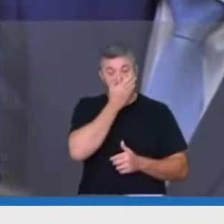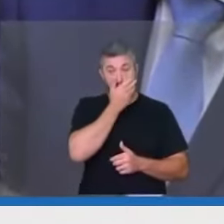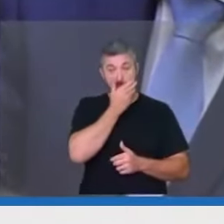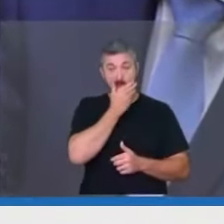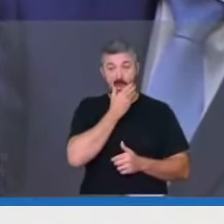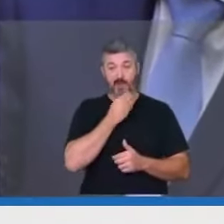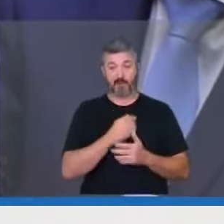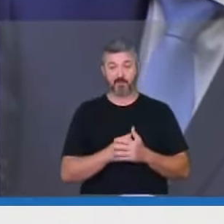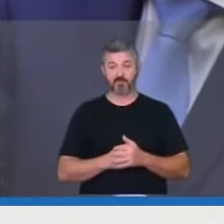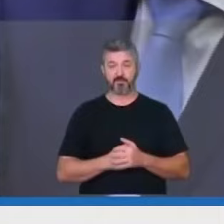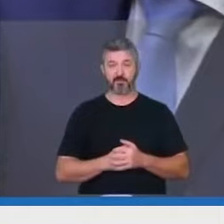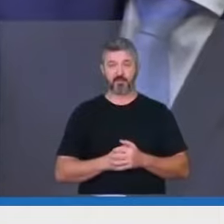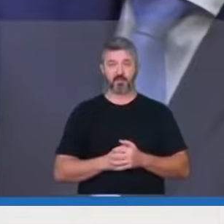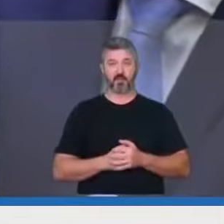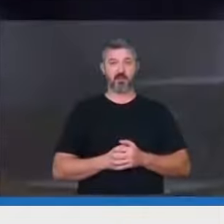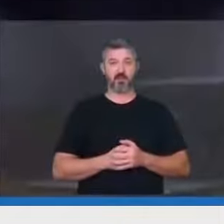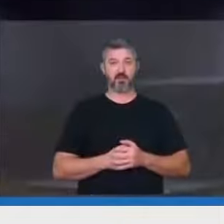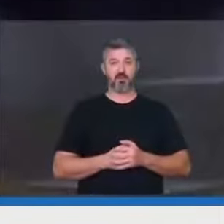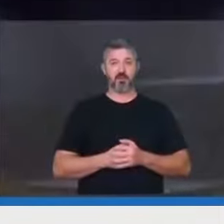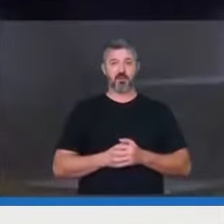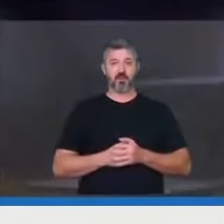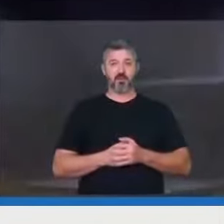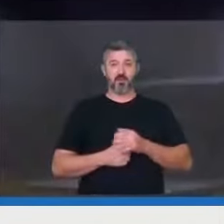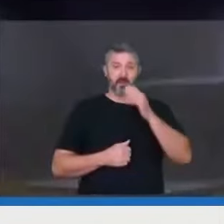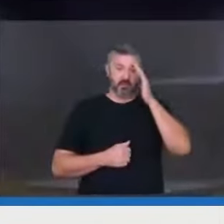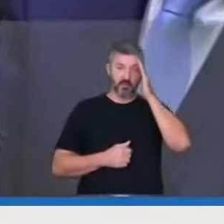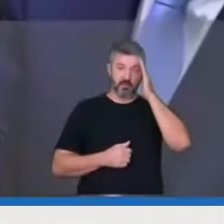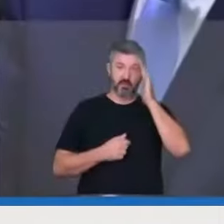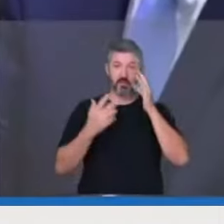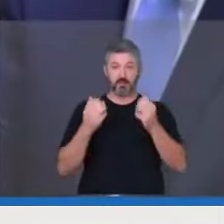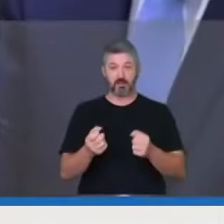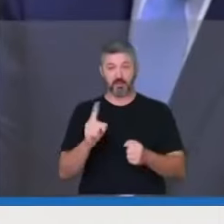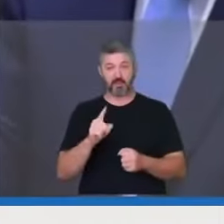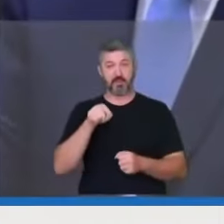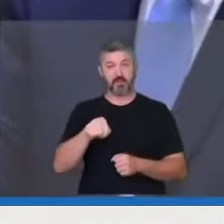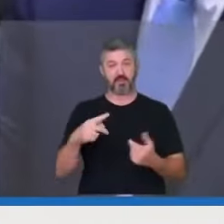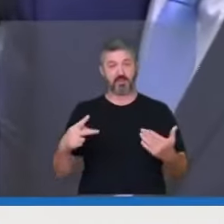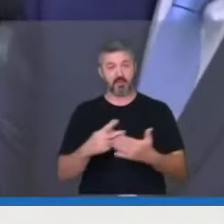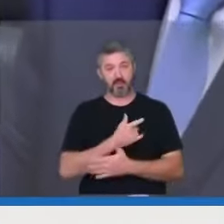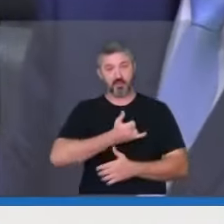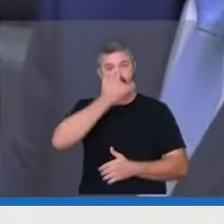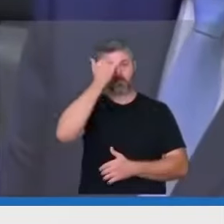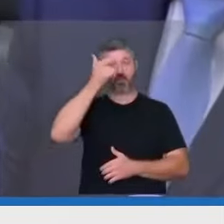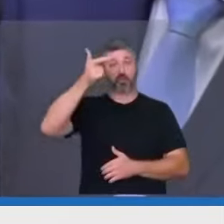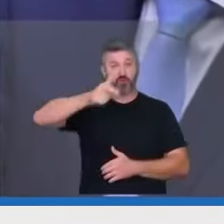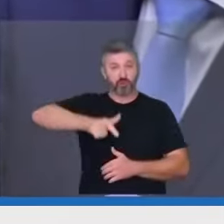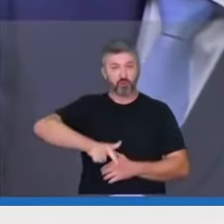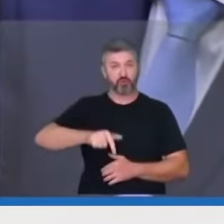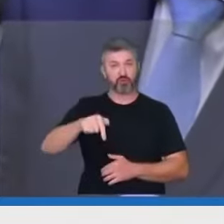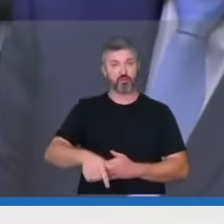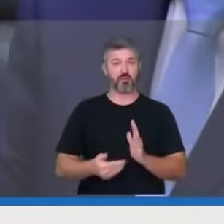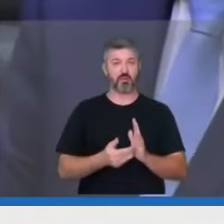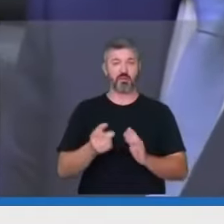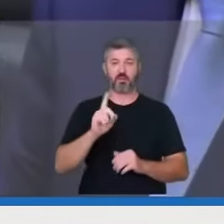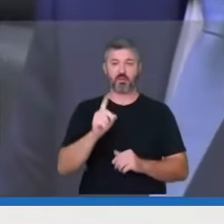Posso? Ao deputado Hugo Mota para complementar. Nós não podemos mais permitir que esse tipo de incidente volte a acontecer aqui na Casa.